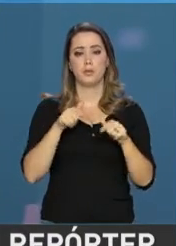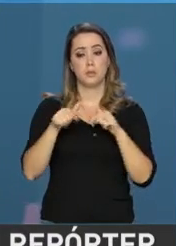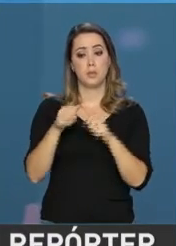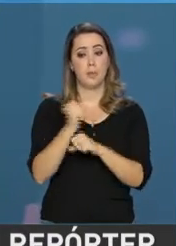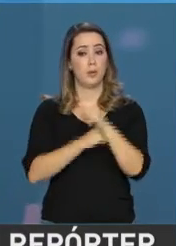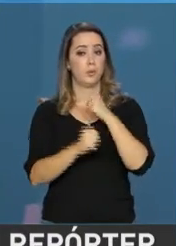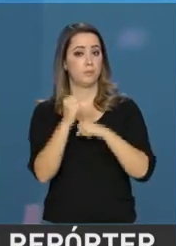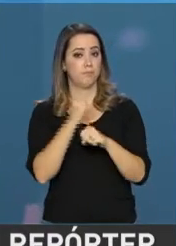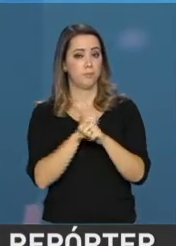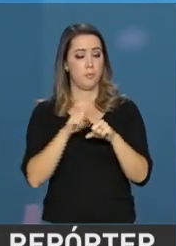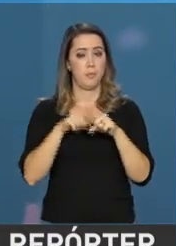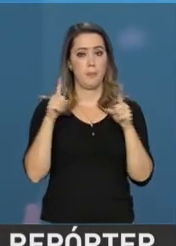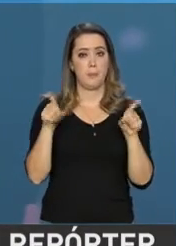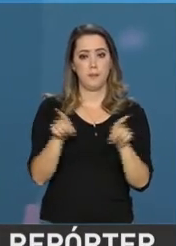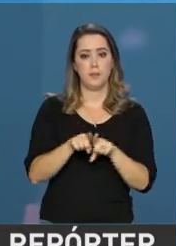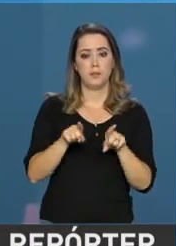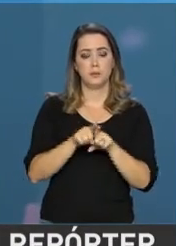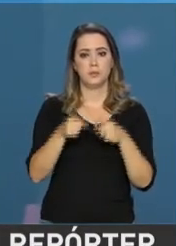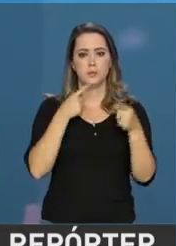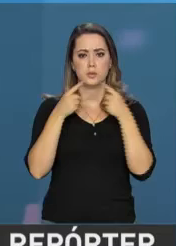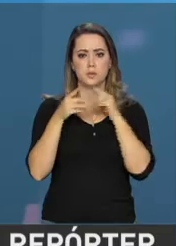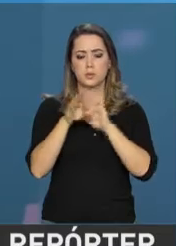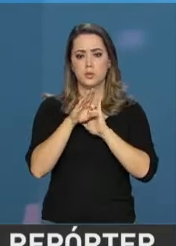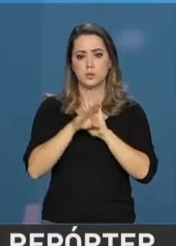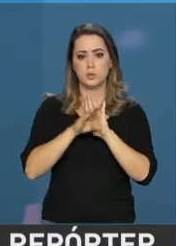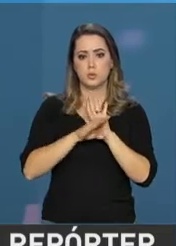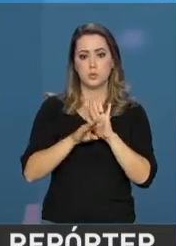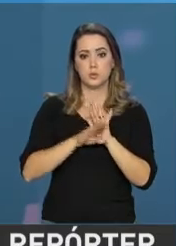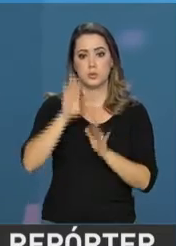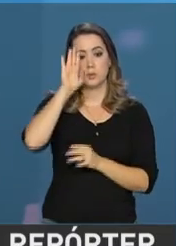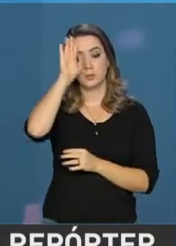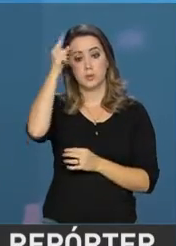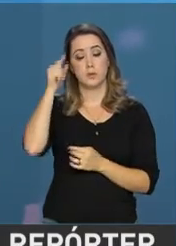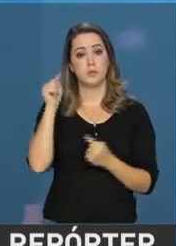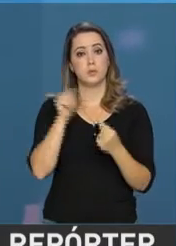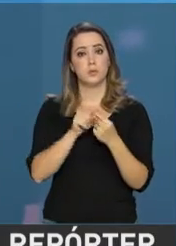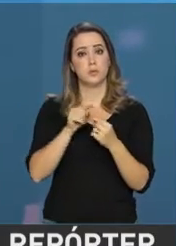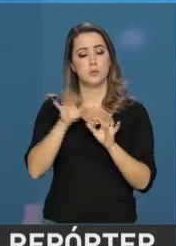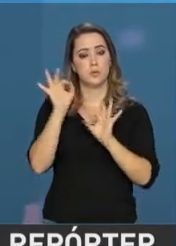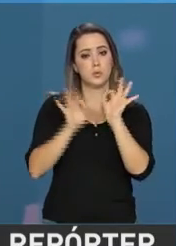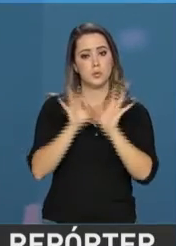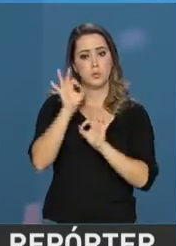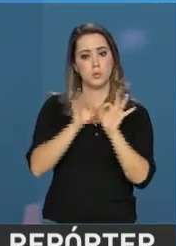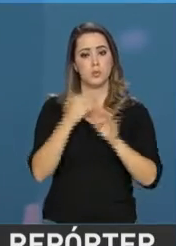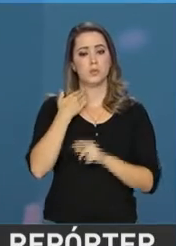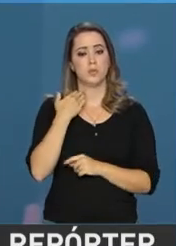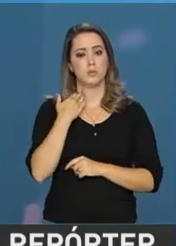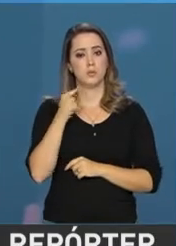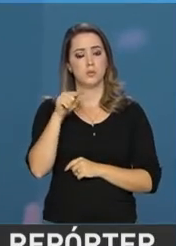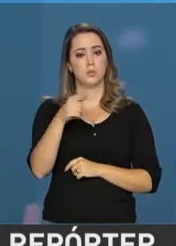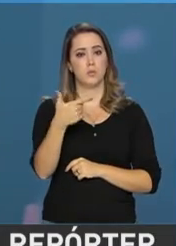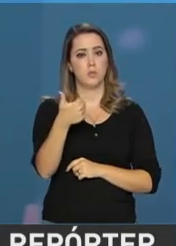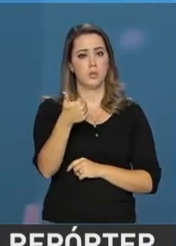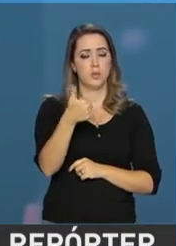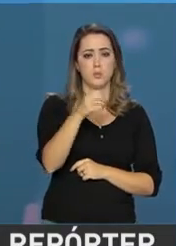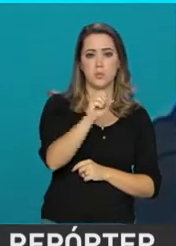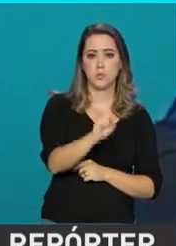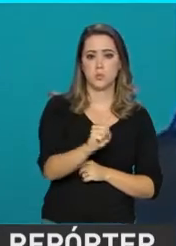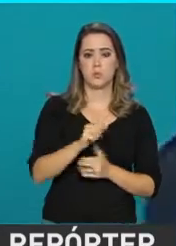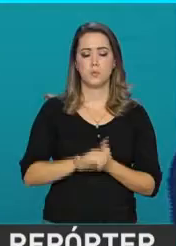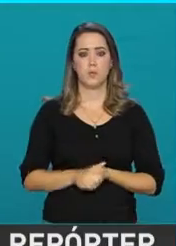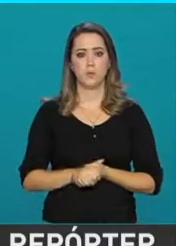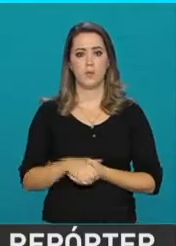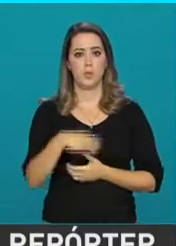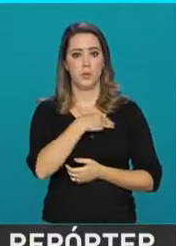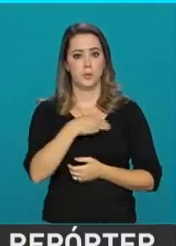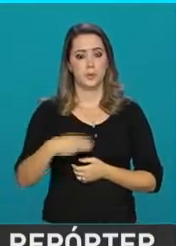passado mas também discutem programas prioridades e o planejamento do banco para 2018 o